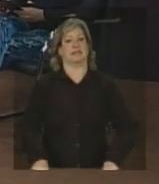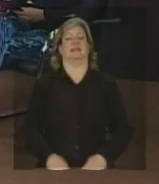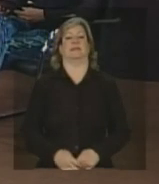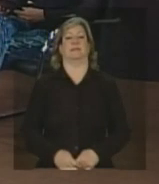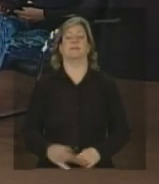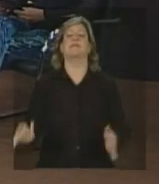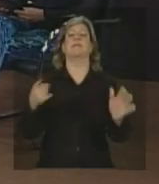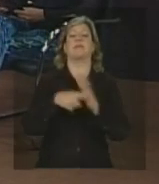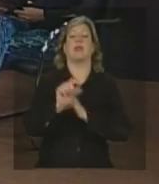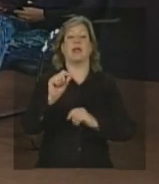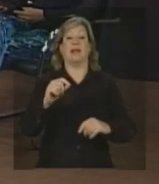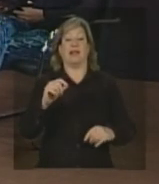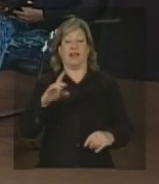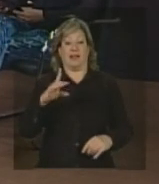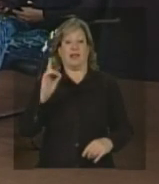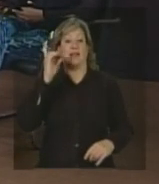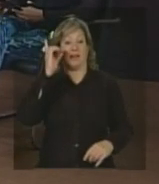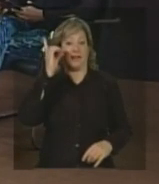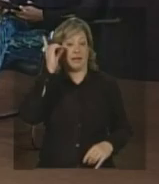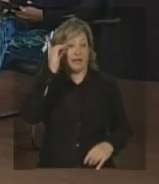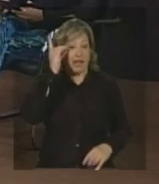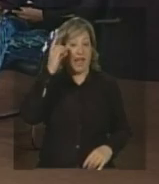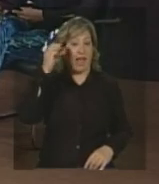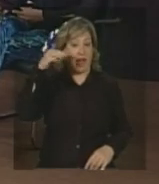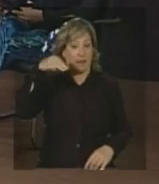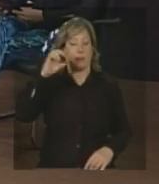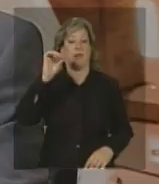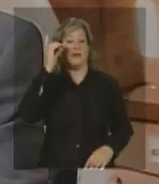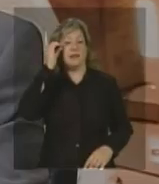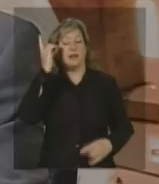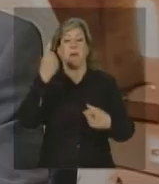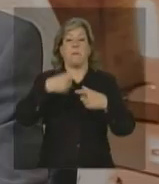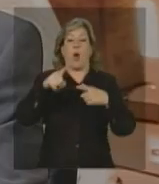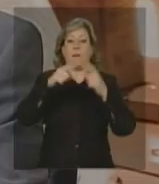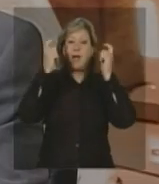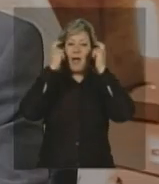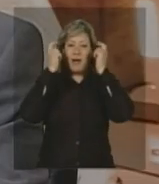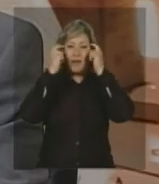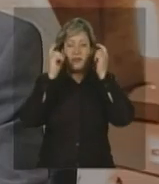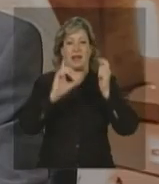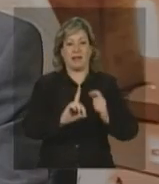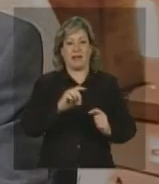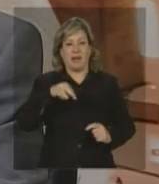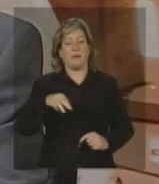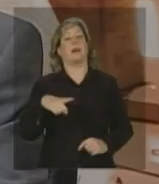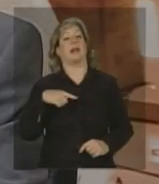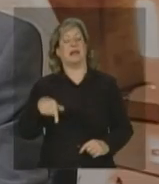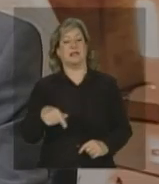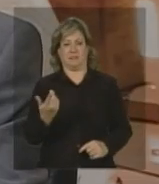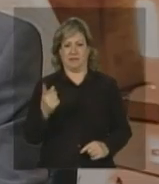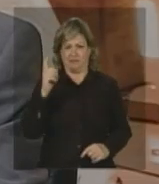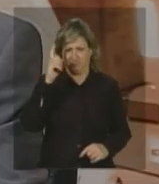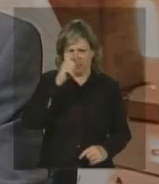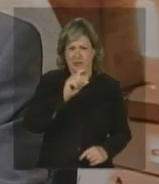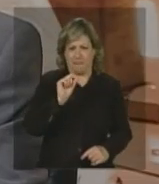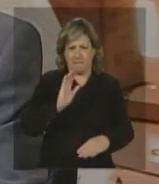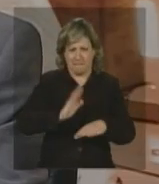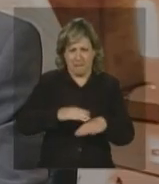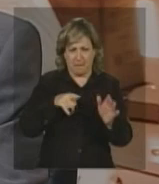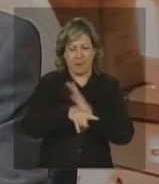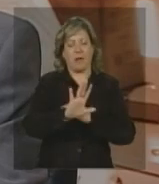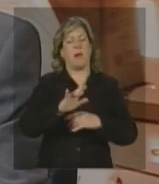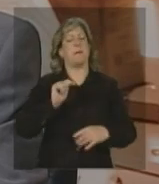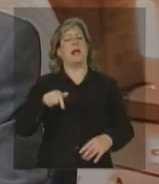senhor considera que o desafio é maior? Eu considero, dependendo do grau da deficiência, talvez o desafio seja maior, mas isso não impede, até